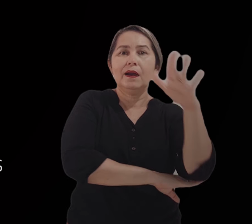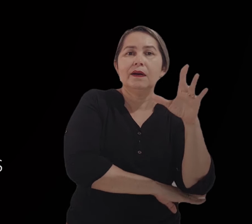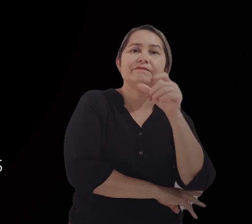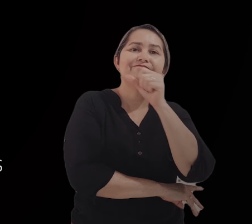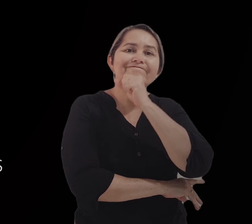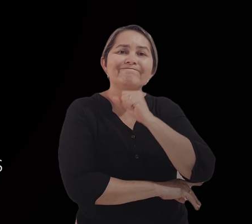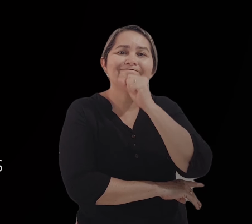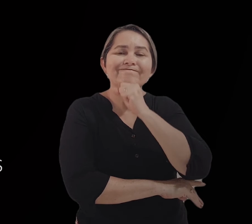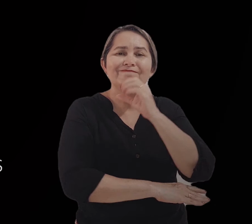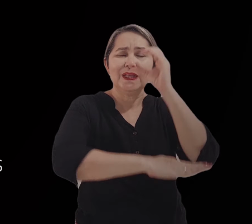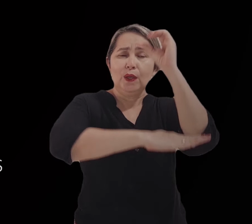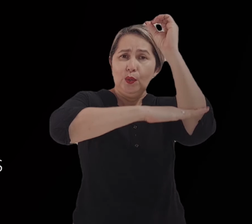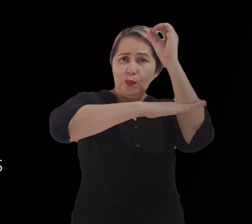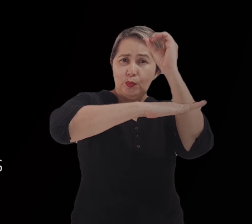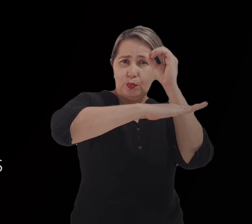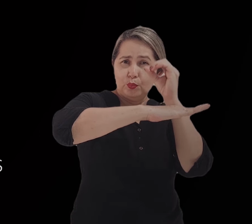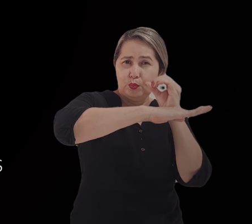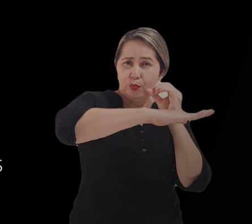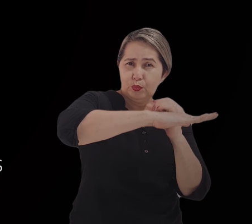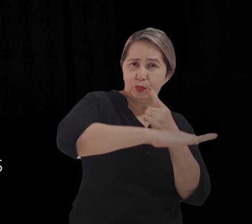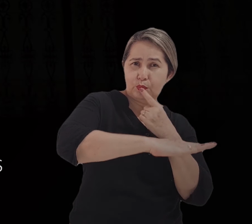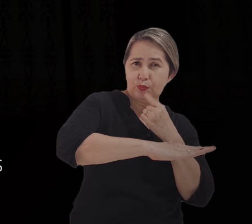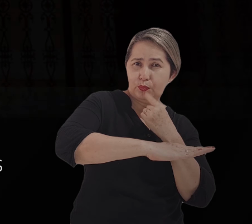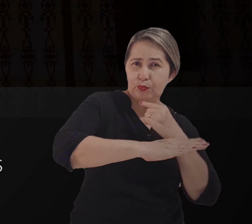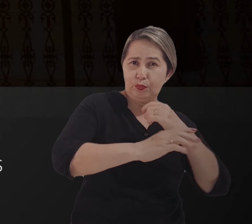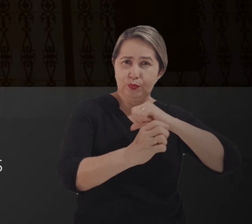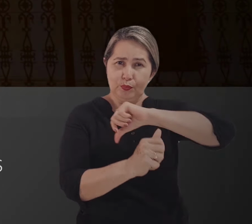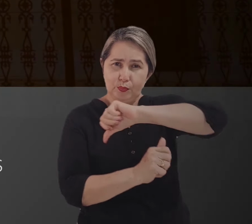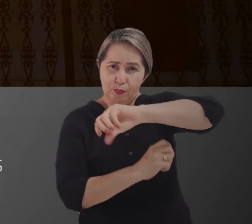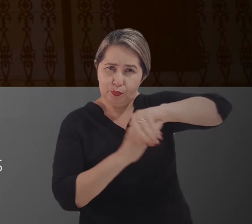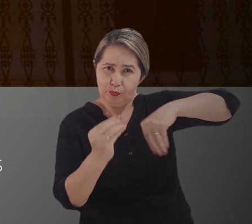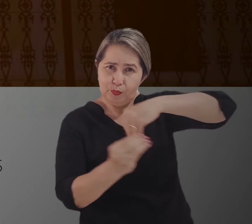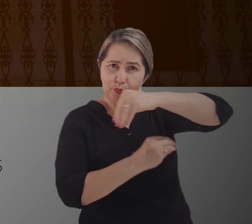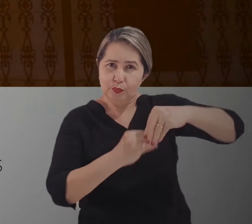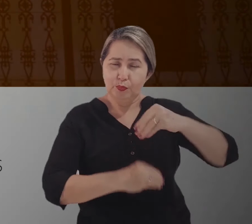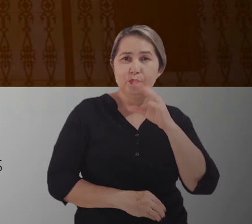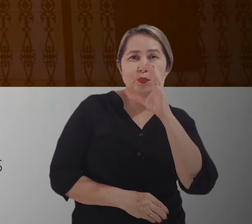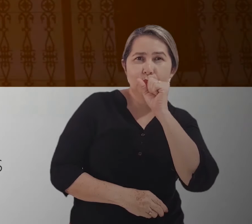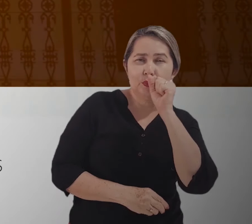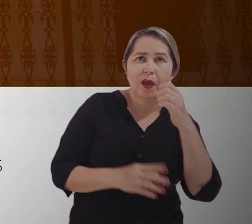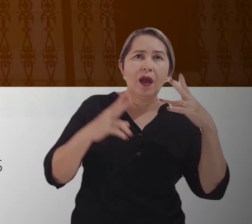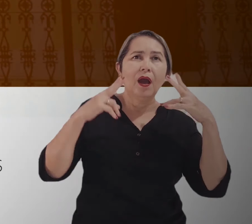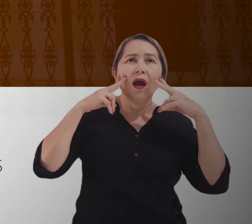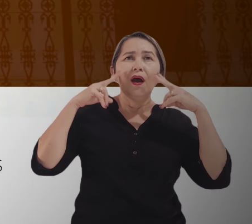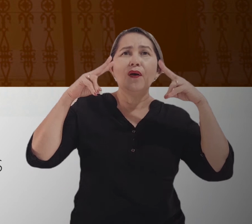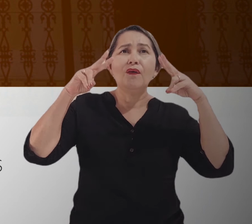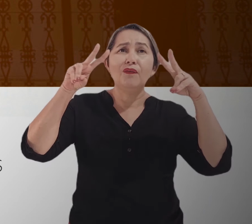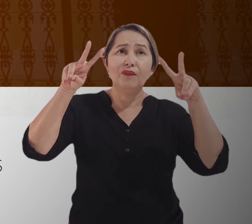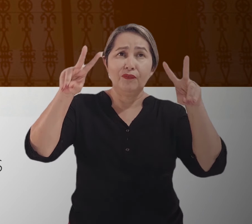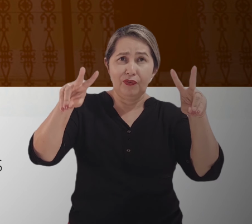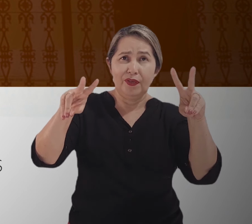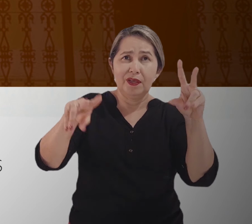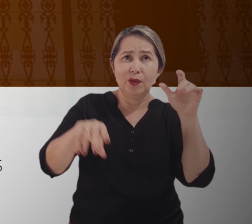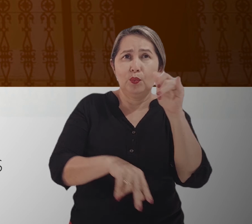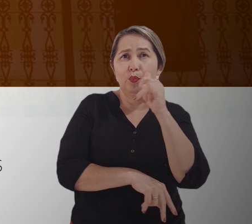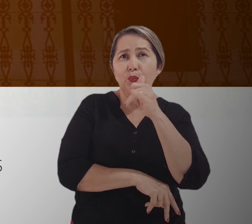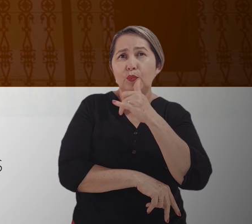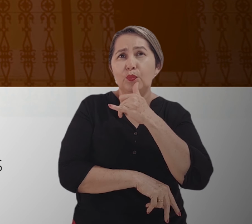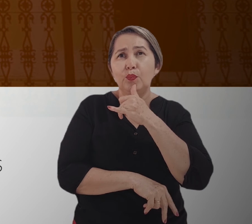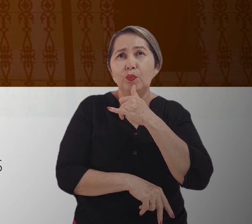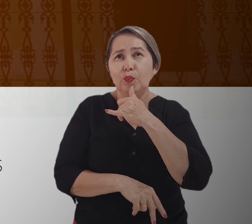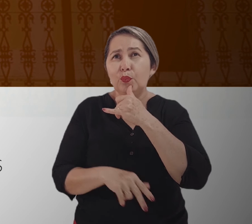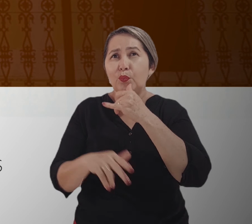pôr do sol de vermelho alaranjado, testemunham a triste cena dos